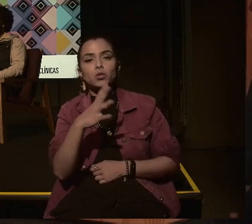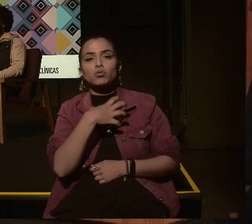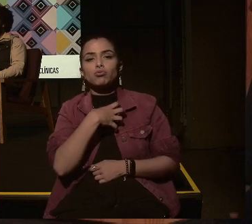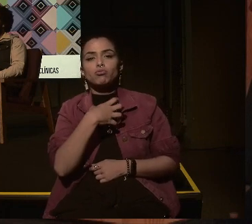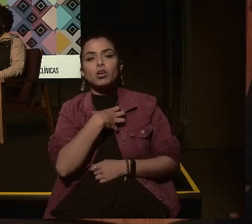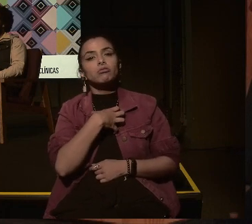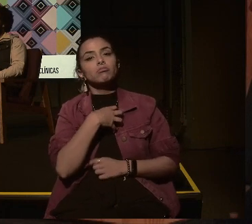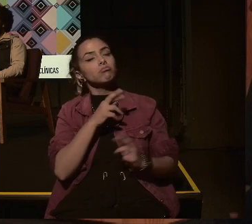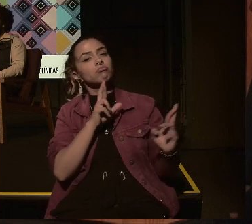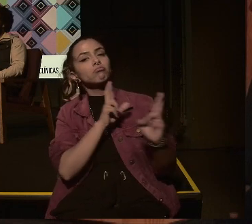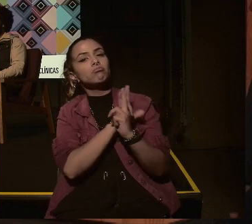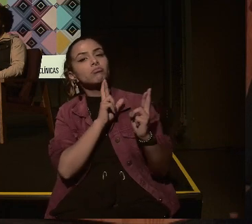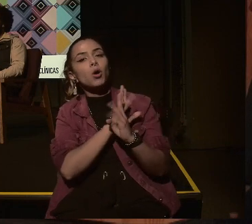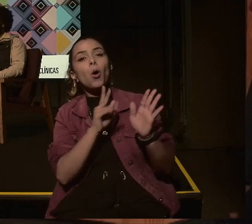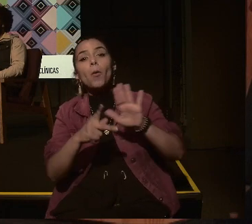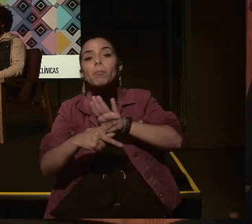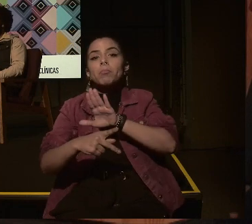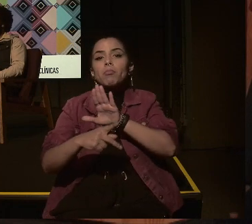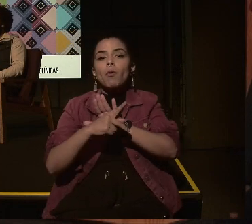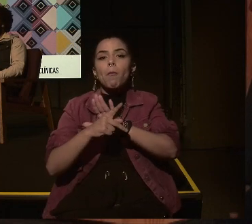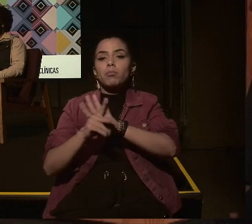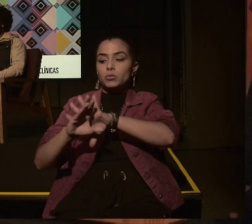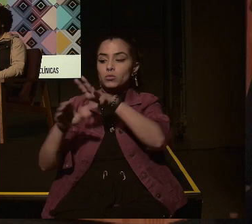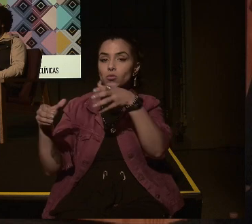uma relação da qual ele